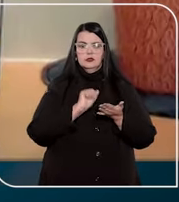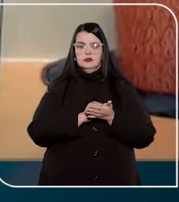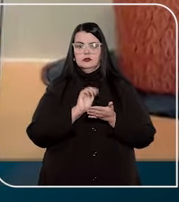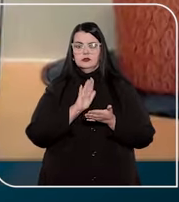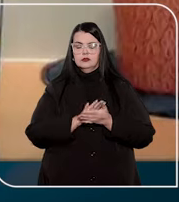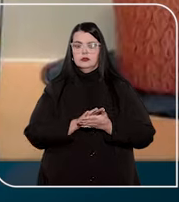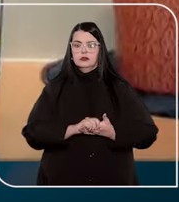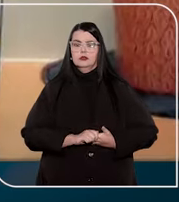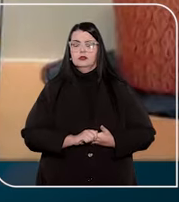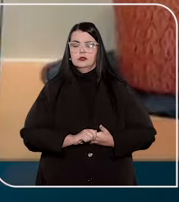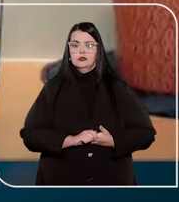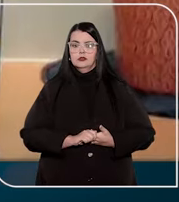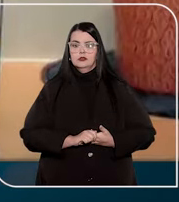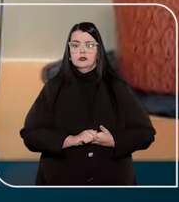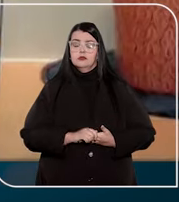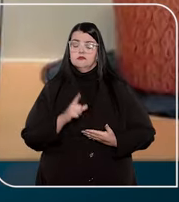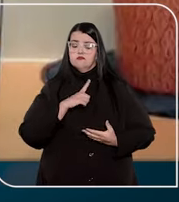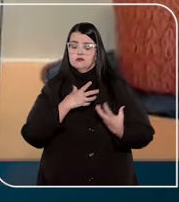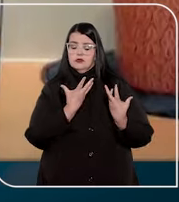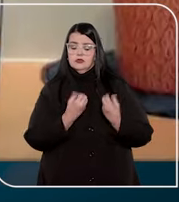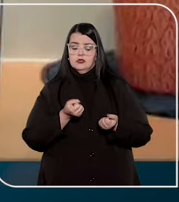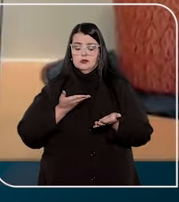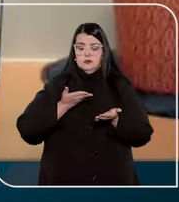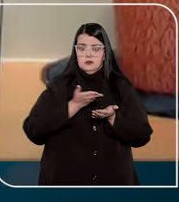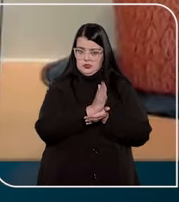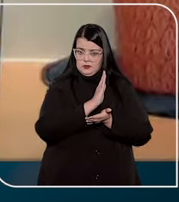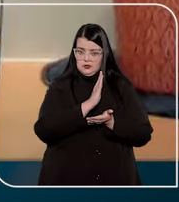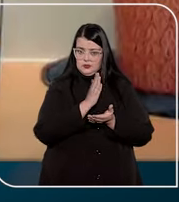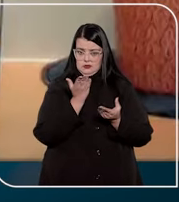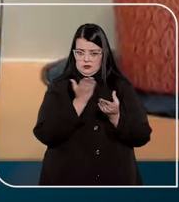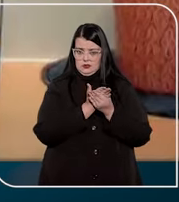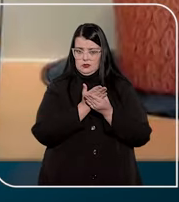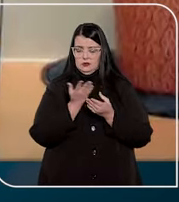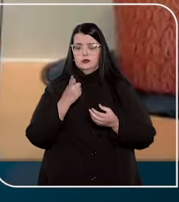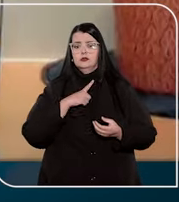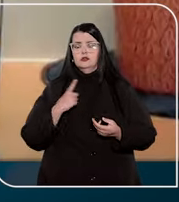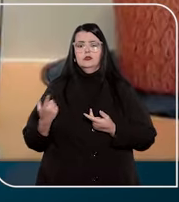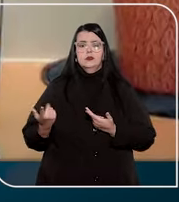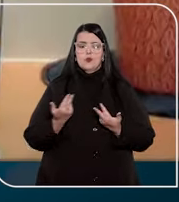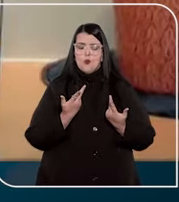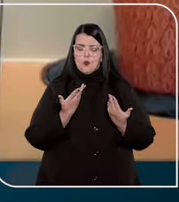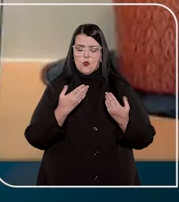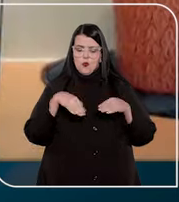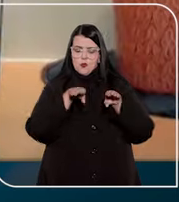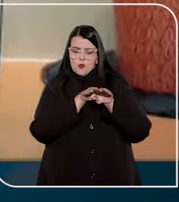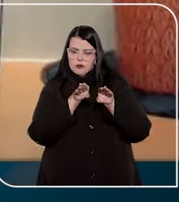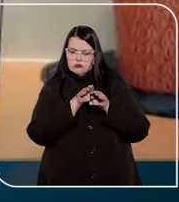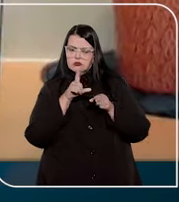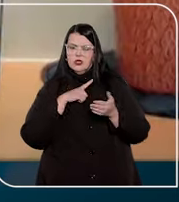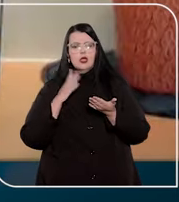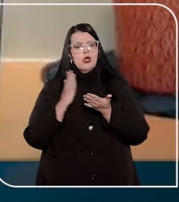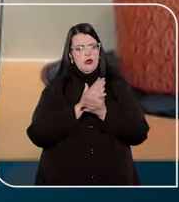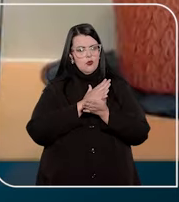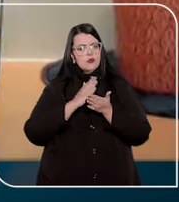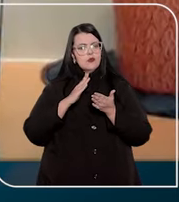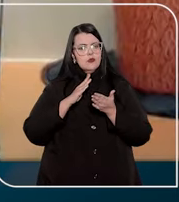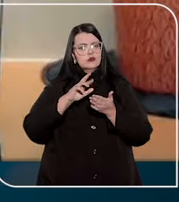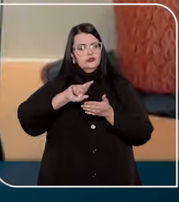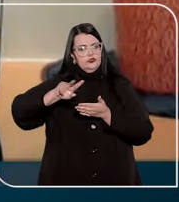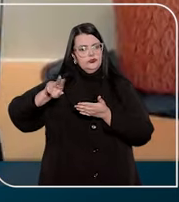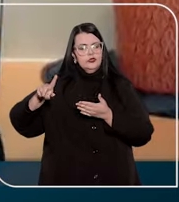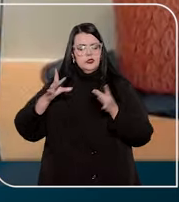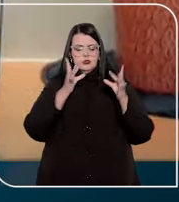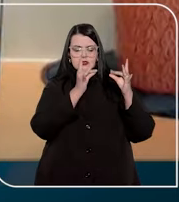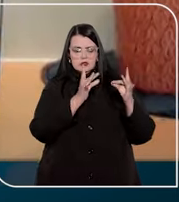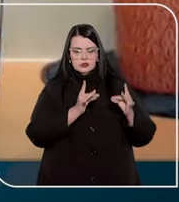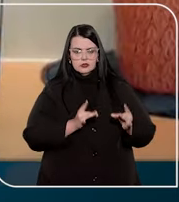alguns requisitos de admissibilidade deles são comuns, mas possuem algumas diferenças bem específicas.